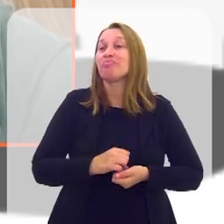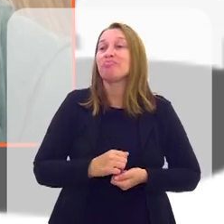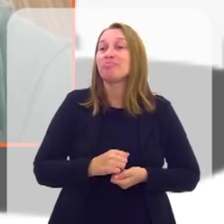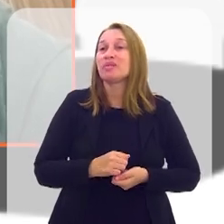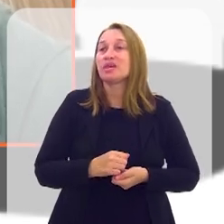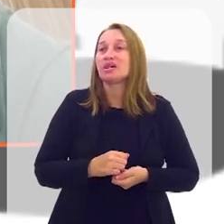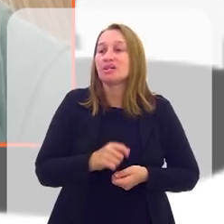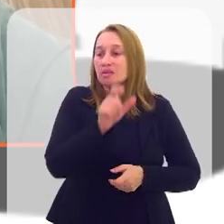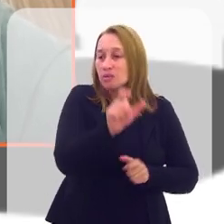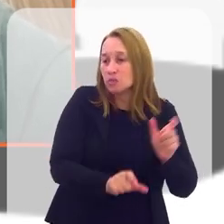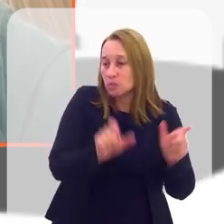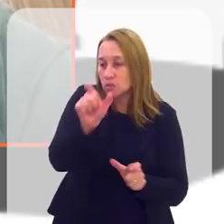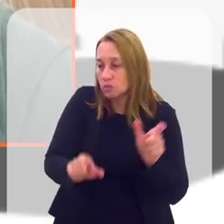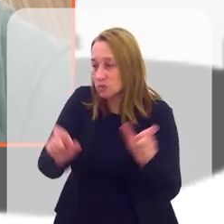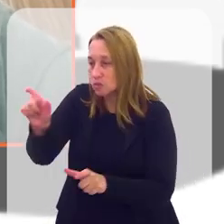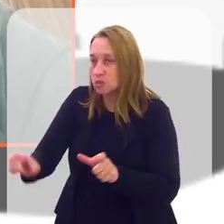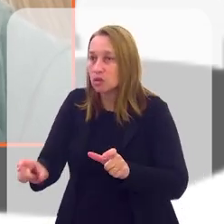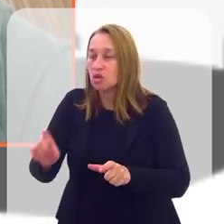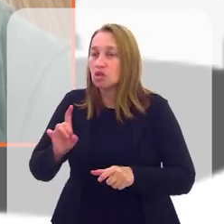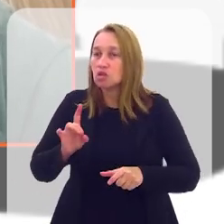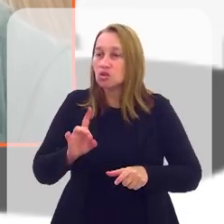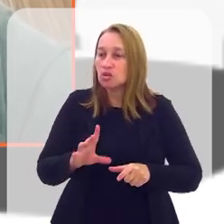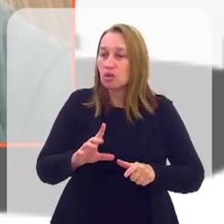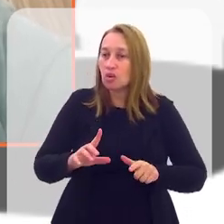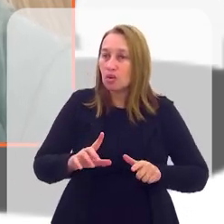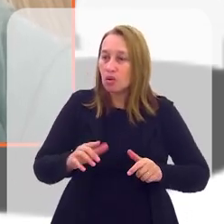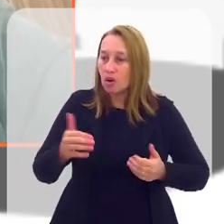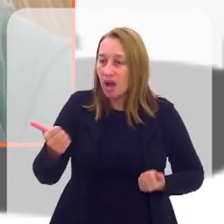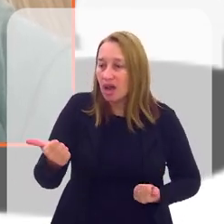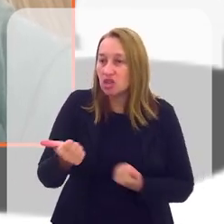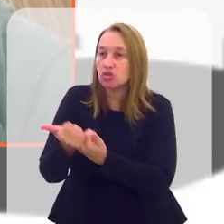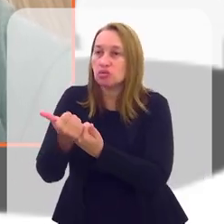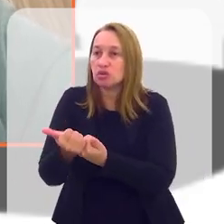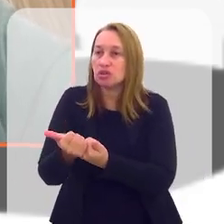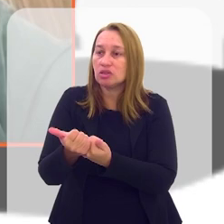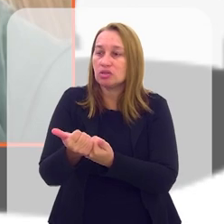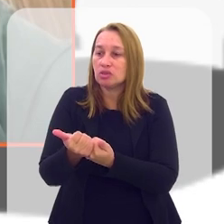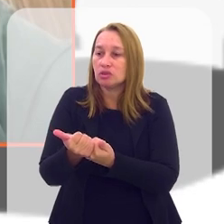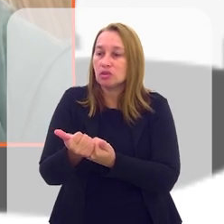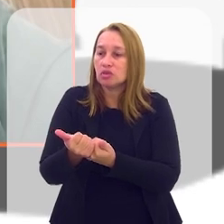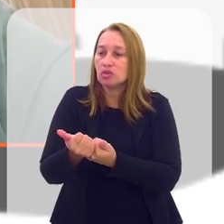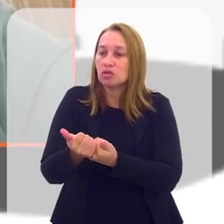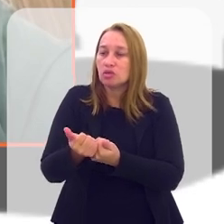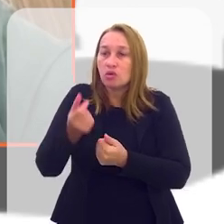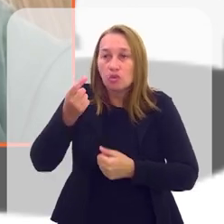pelas pessoas, ela só pode ser combatida com o auxílio